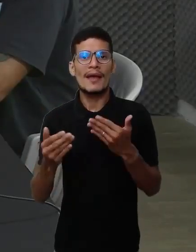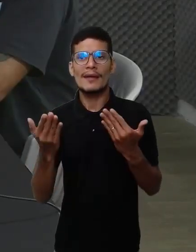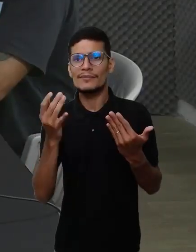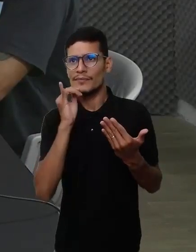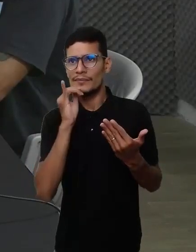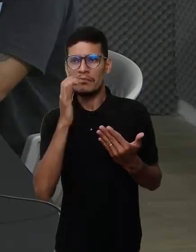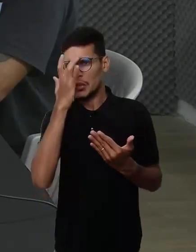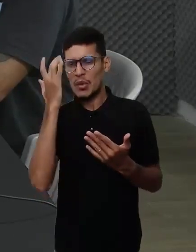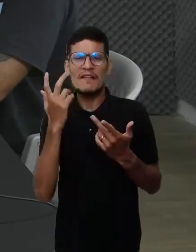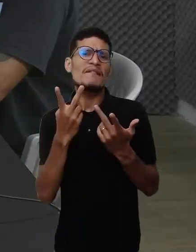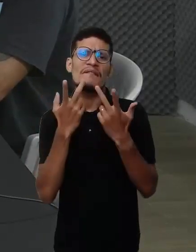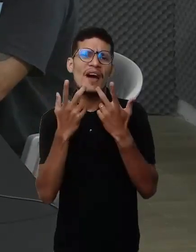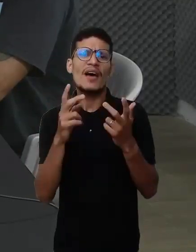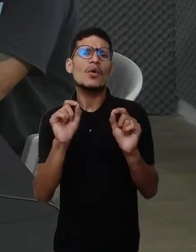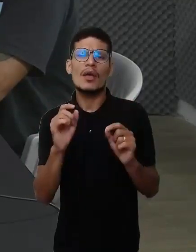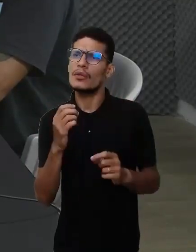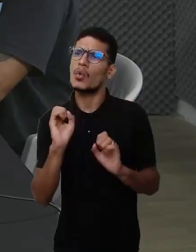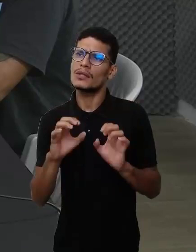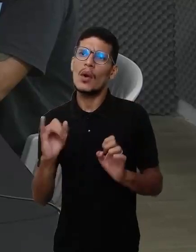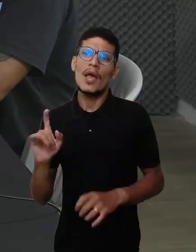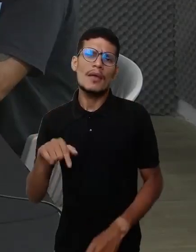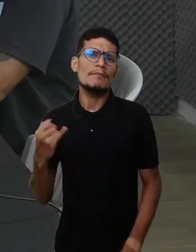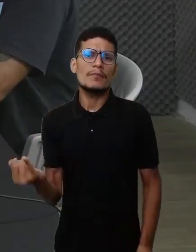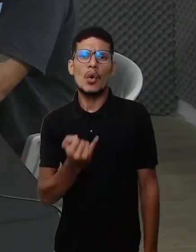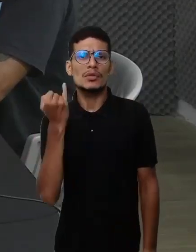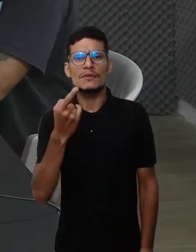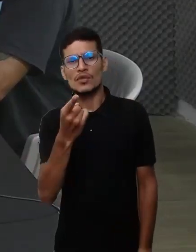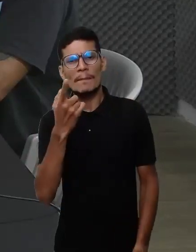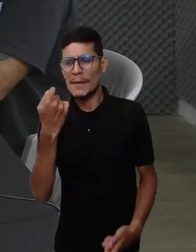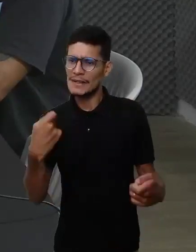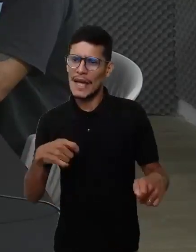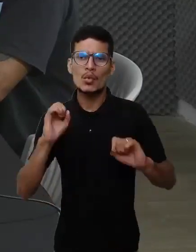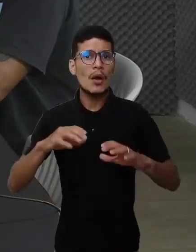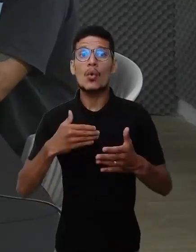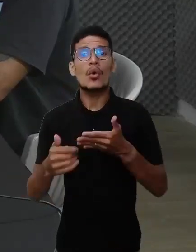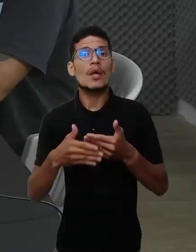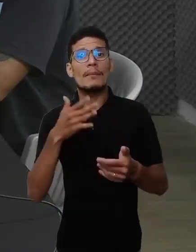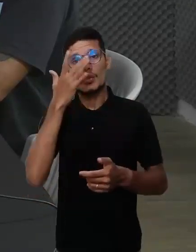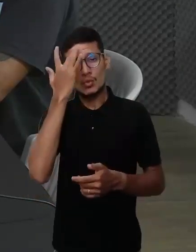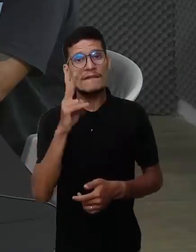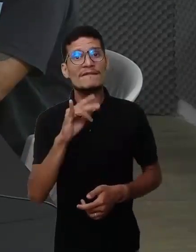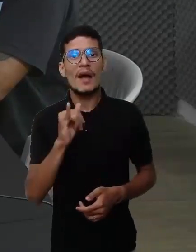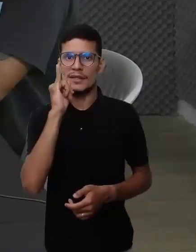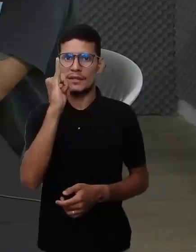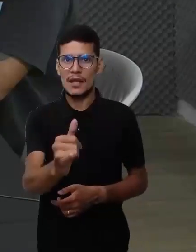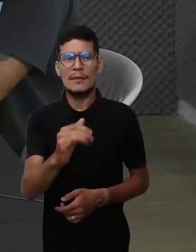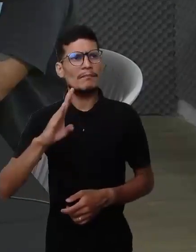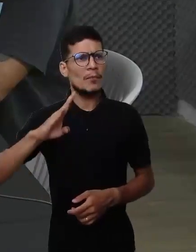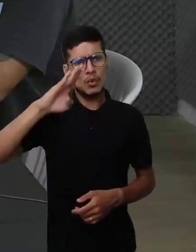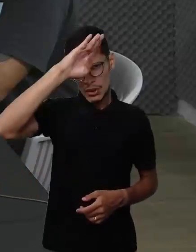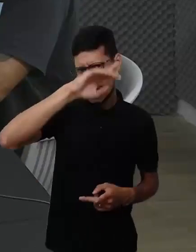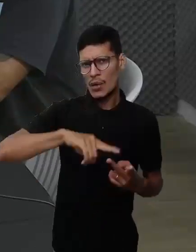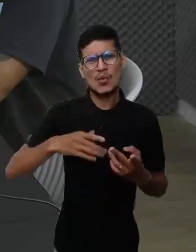lhe dizer educação é importantíssimo. Sim, Você tem que se educar. sim, Qualquer um vai sim, dizer. sim, De, sim. de Bolsonaro,